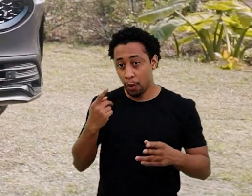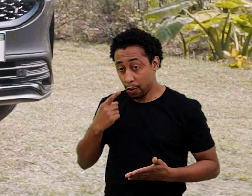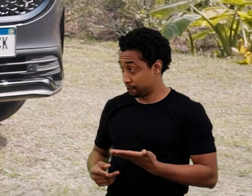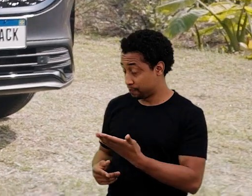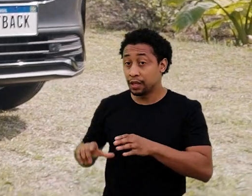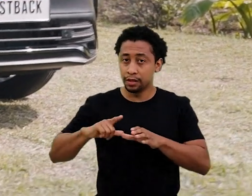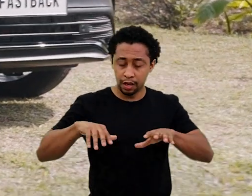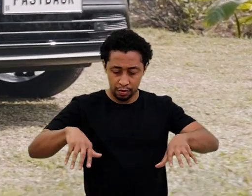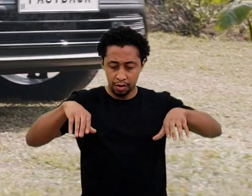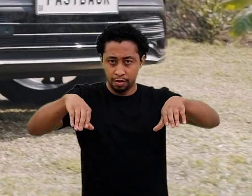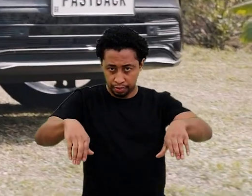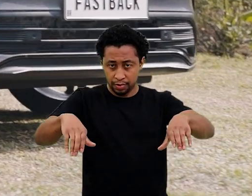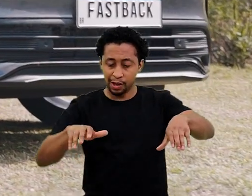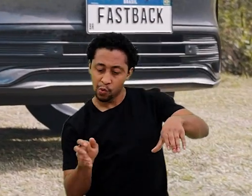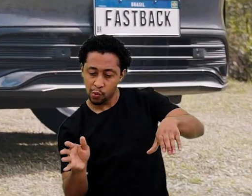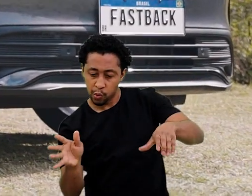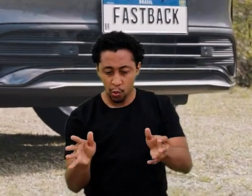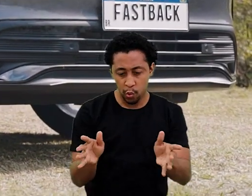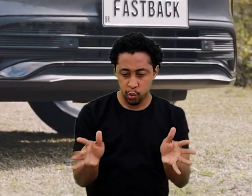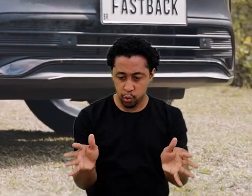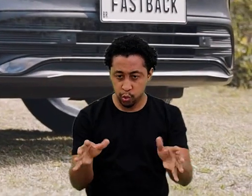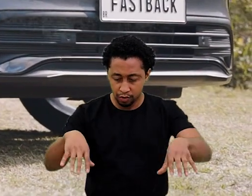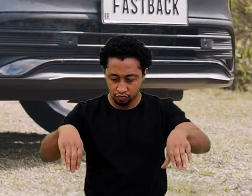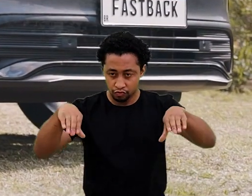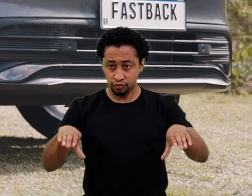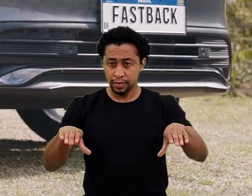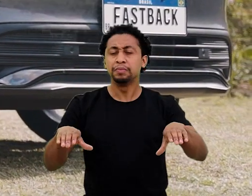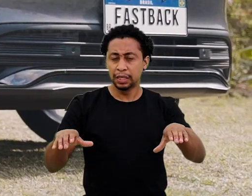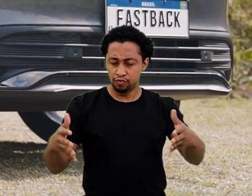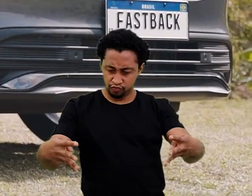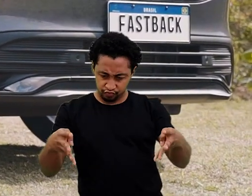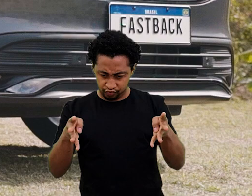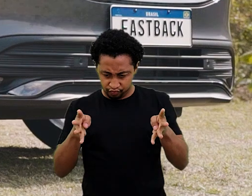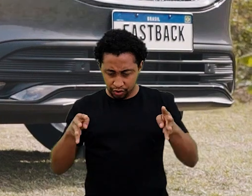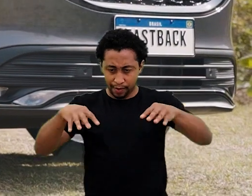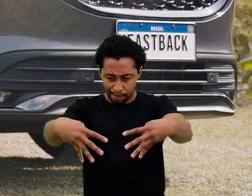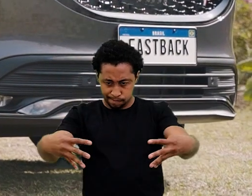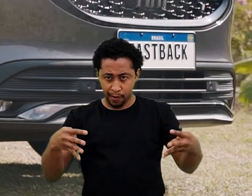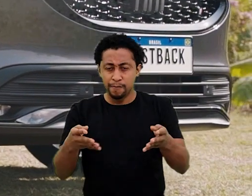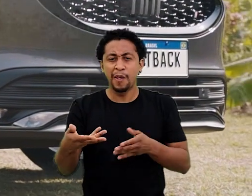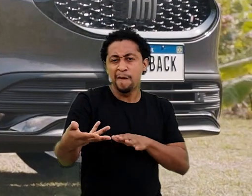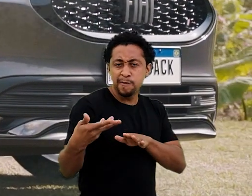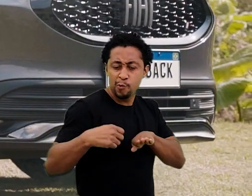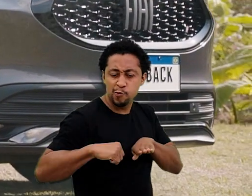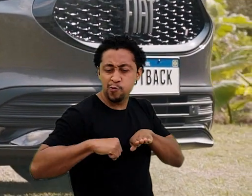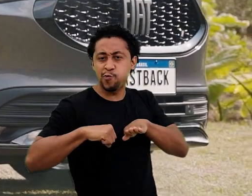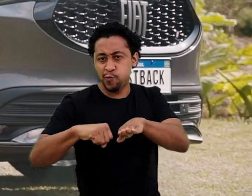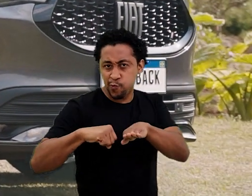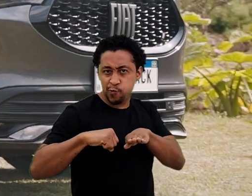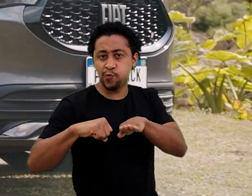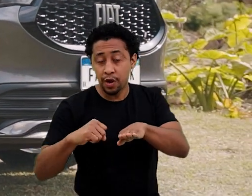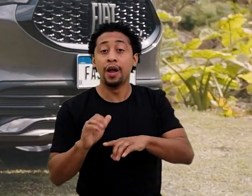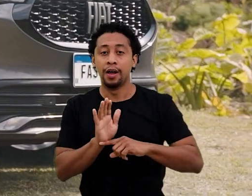tem uma saída de ar. Eles não explicaram, mas acredito que seja para fazer uma selagem aerodinâmica, ajuda a diminuir o arrasto e turbulência, ajuda um pouco em termos de